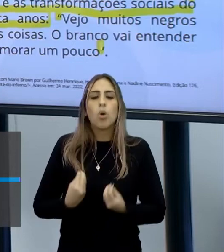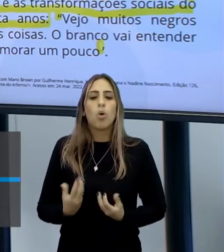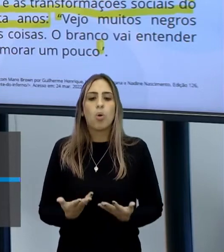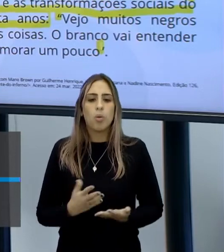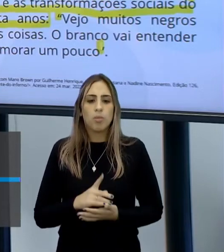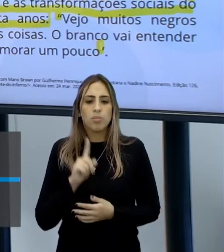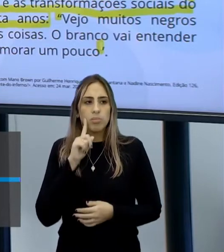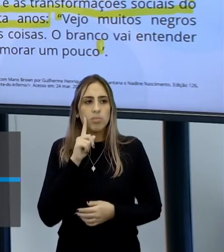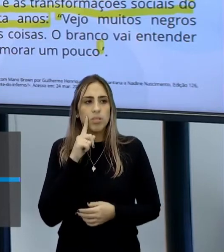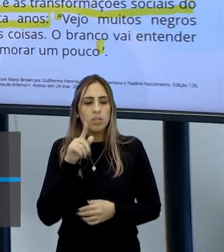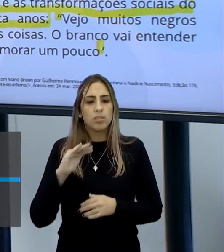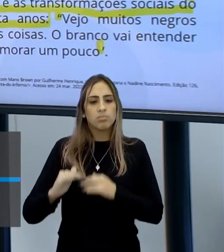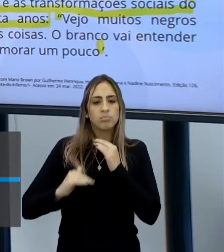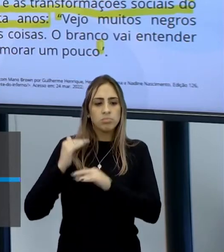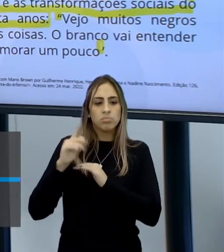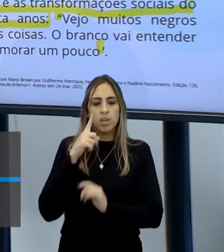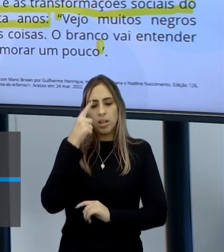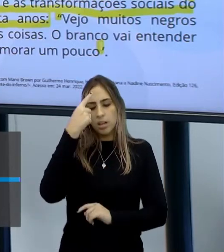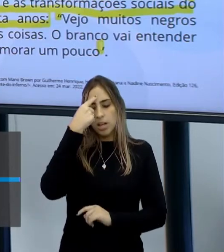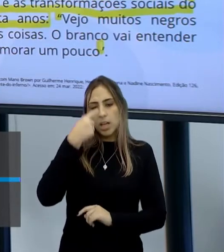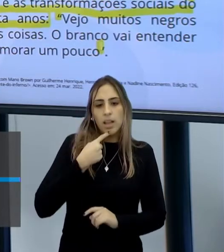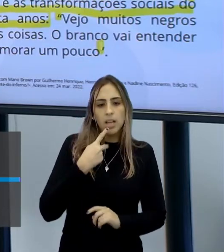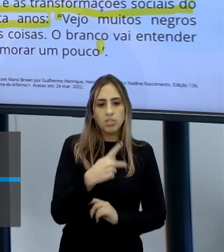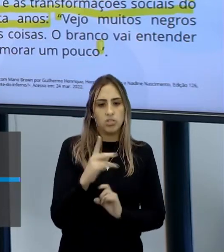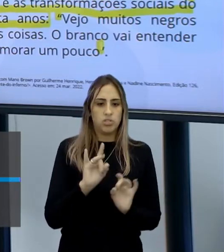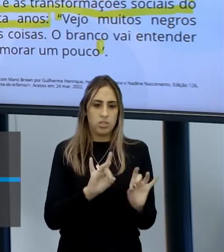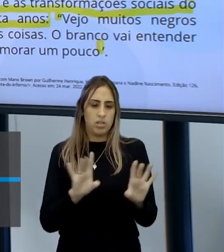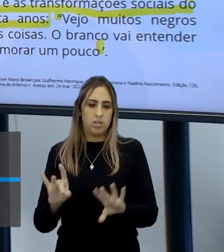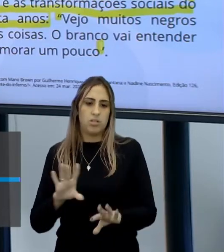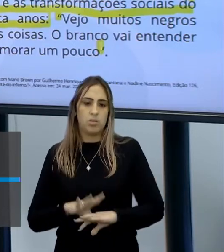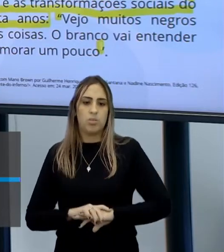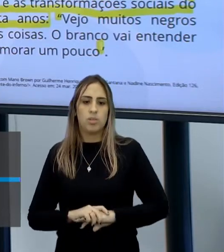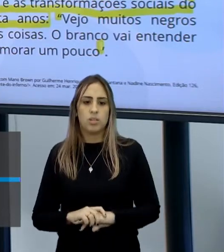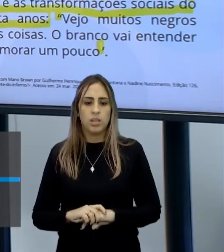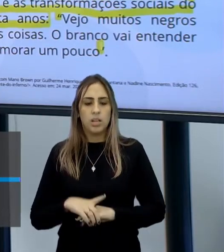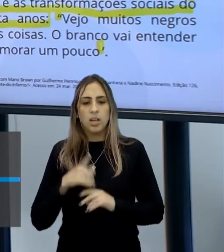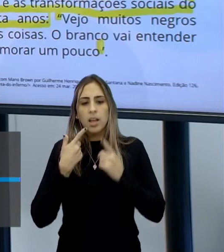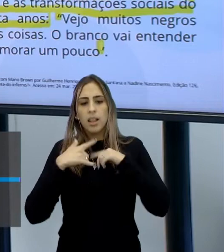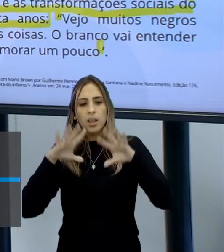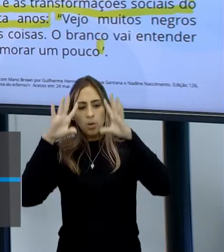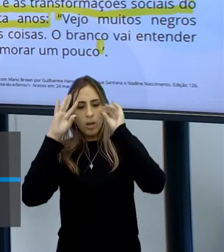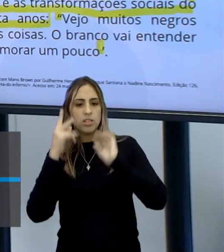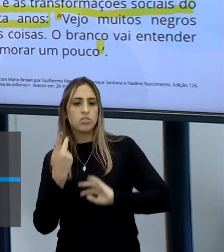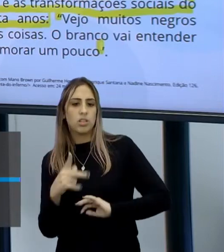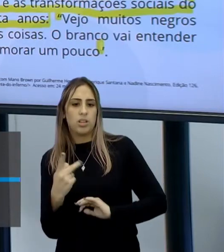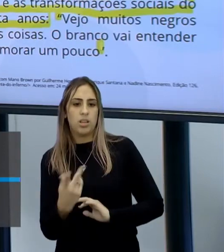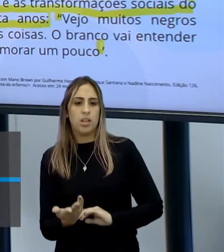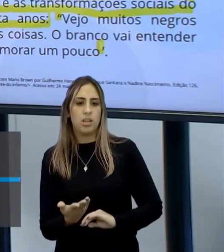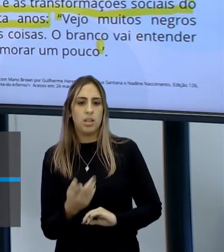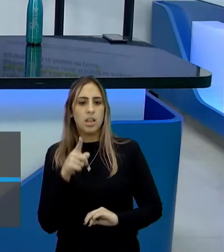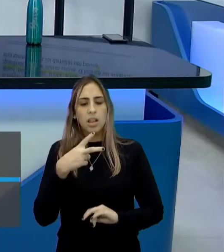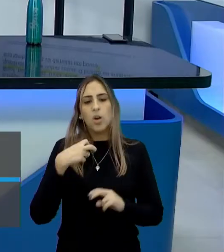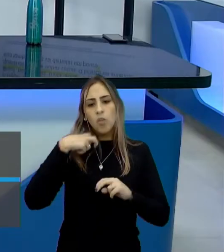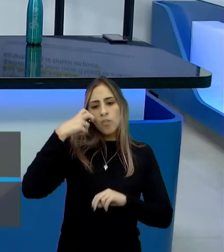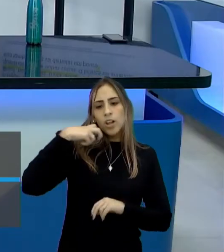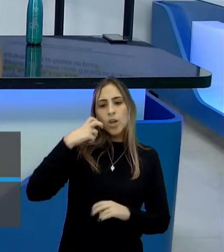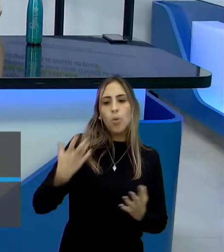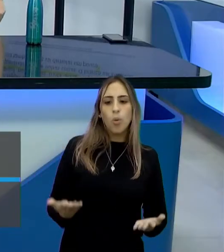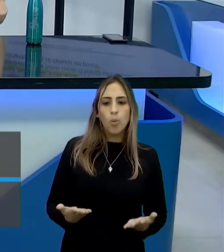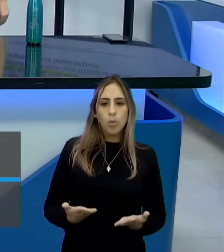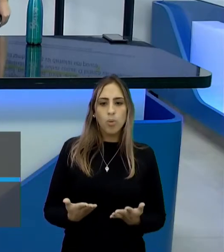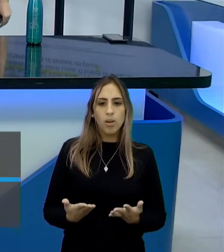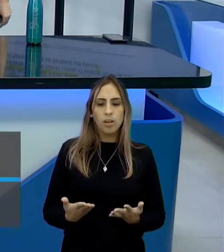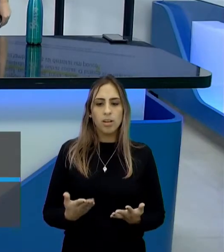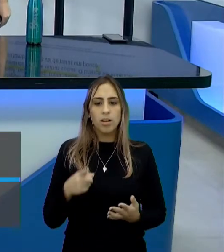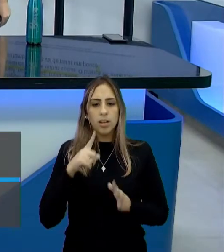a identidade do Brau. Sim. Porque o Brau modificou a linguagem dele. Ele tá com vergonha? Agora ele